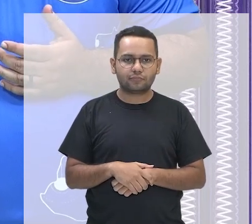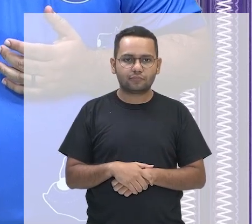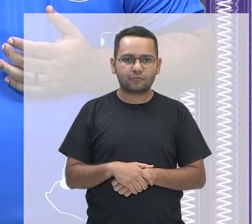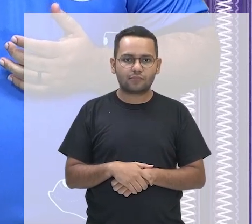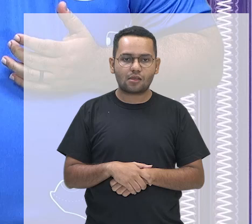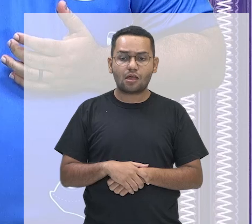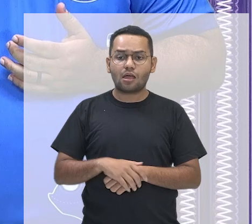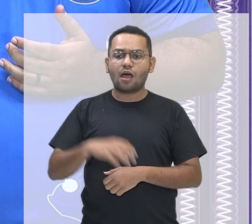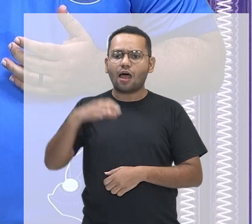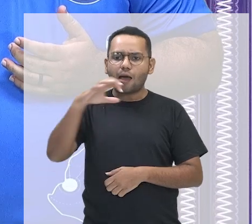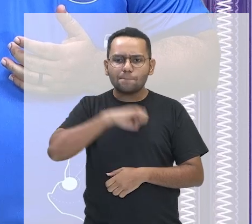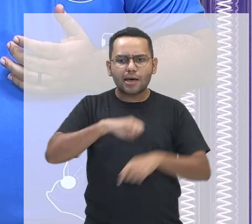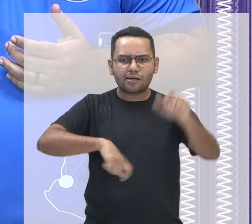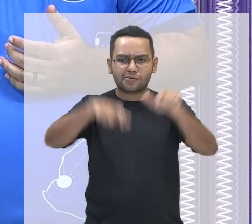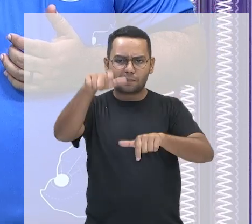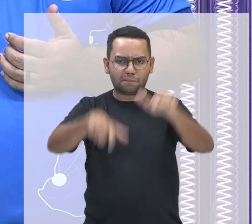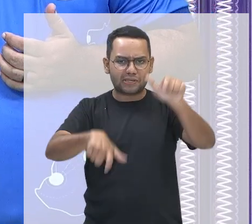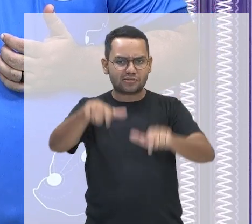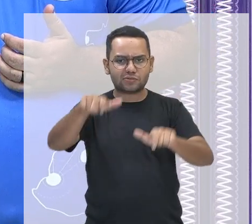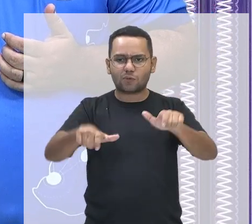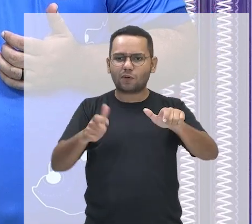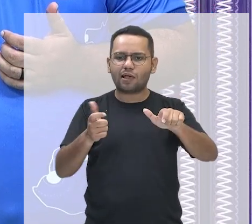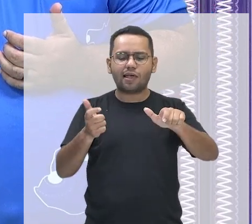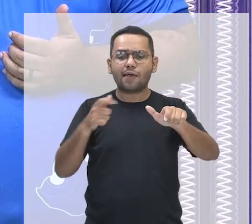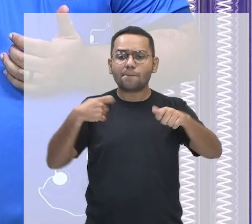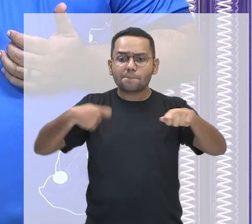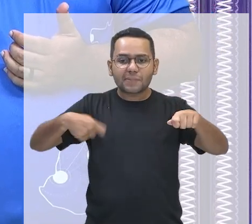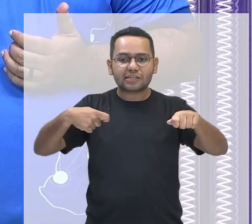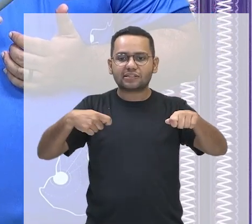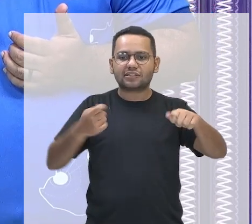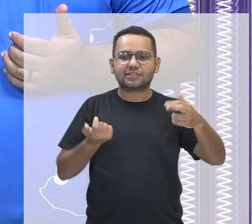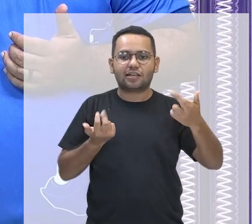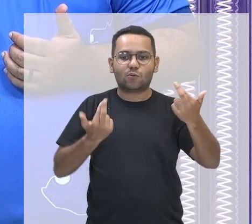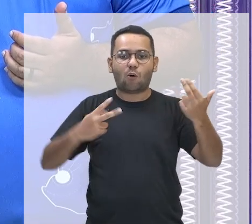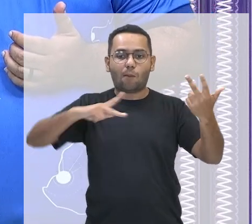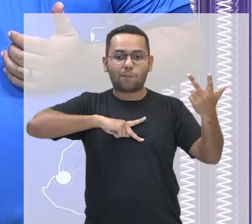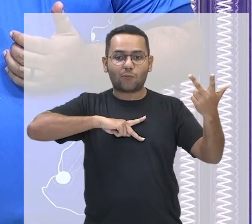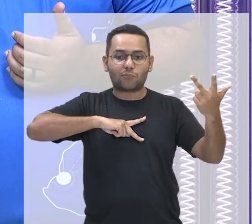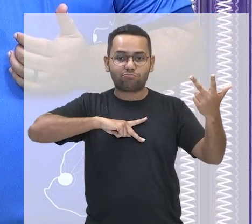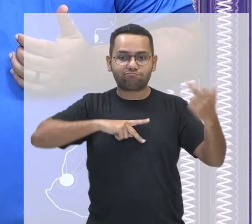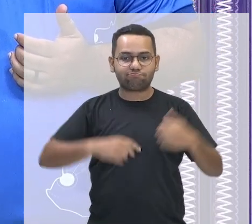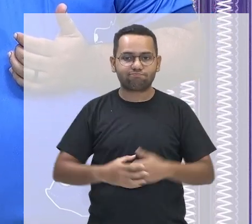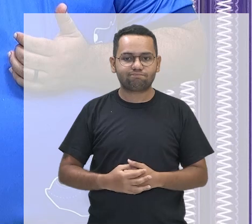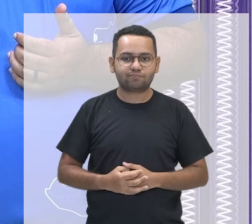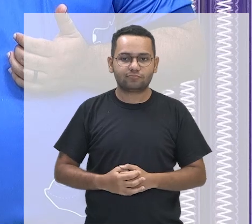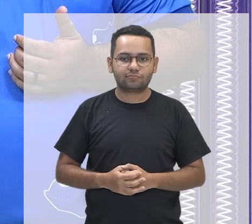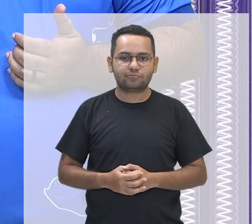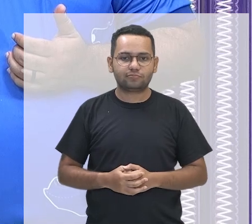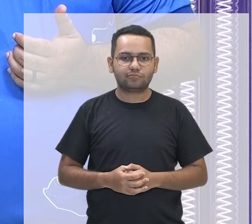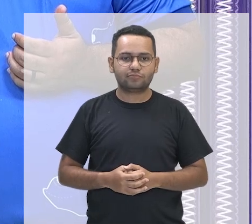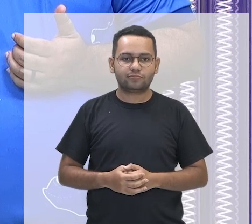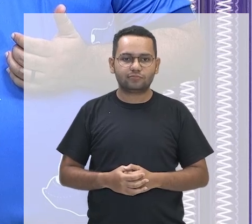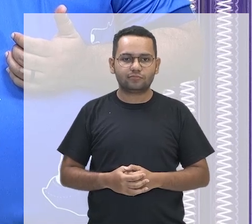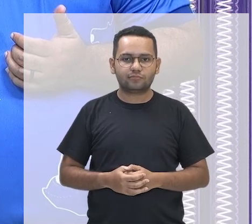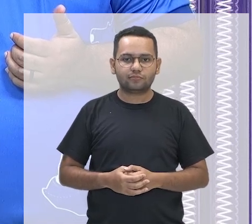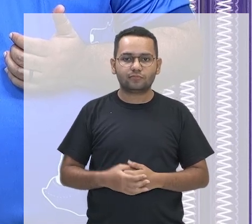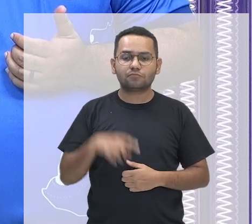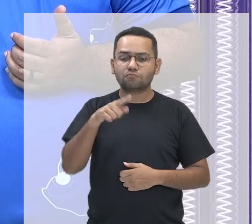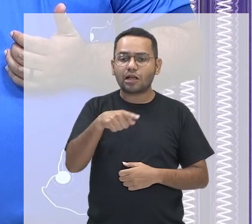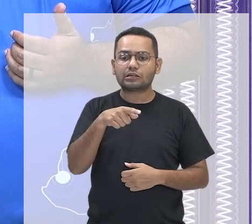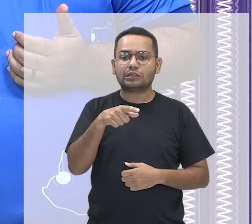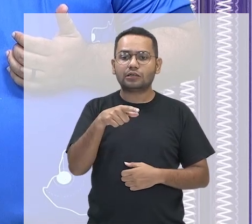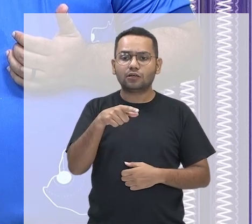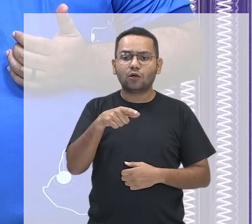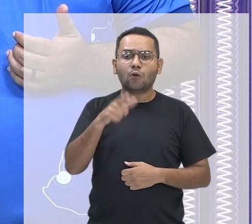coisa bem interessante que nós estamos vendo aqui, pelo menos a ótica do cristianismo. Jesus, como principal profeta do